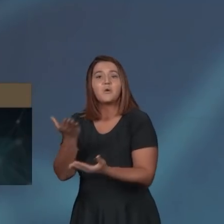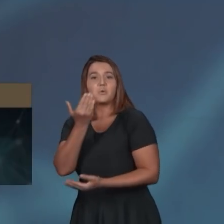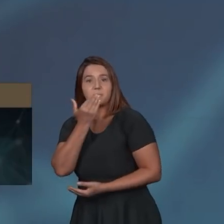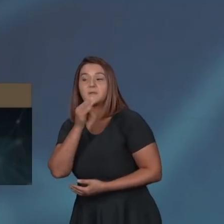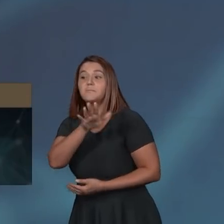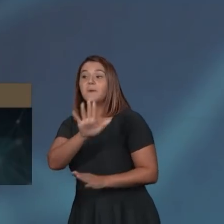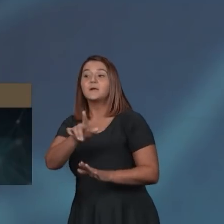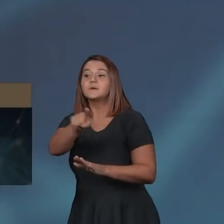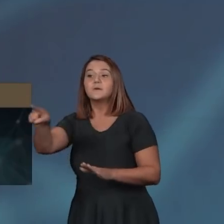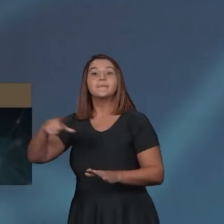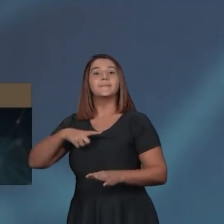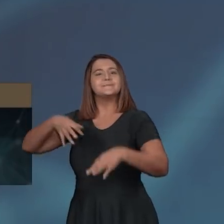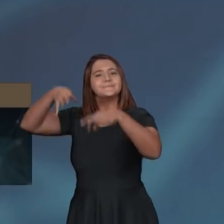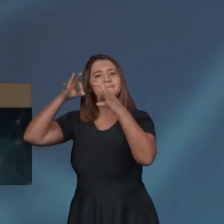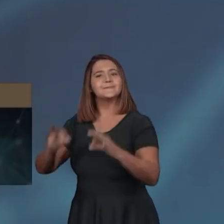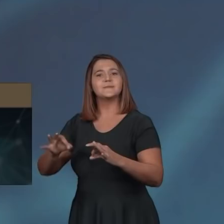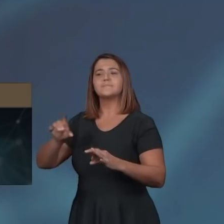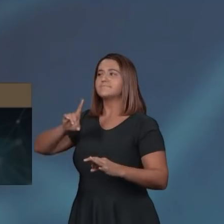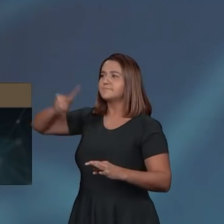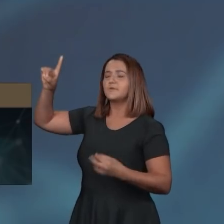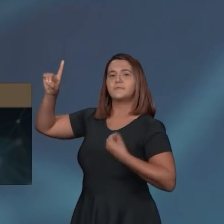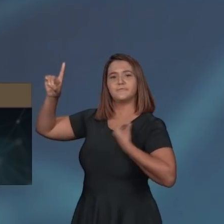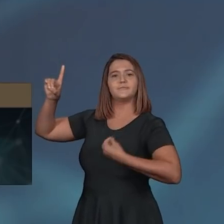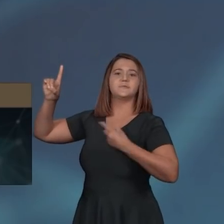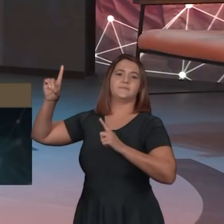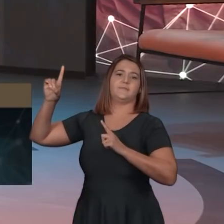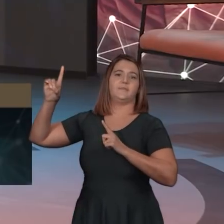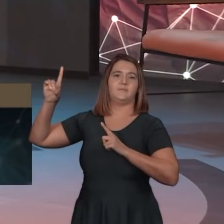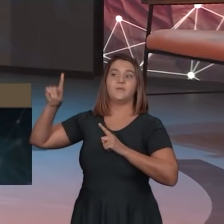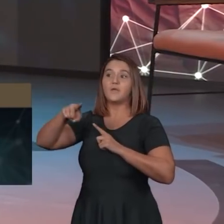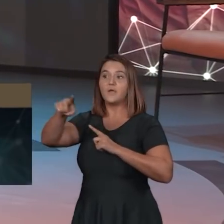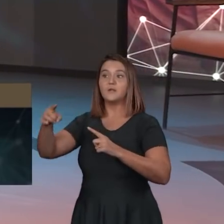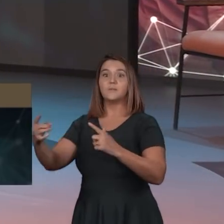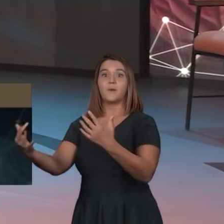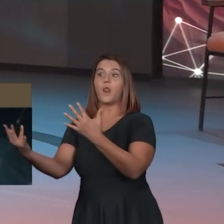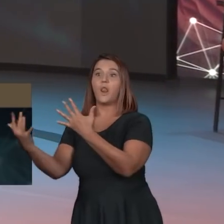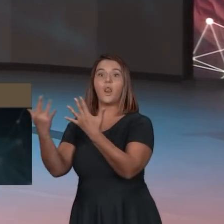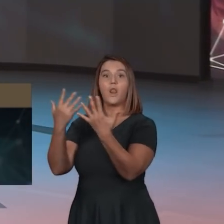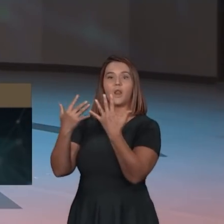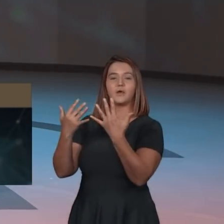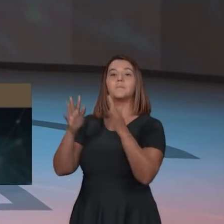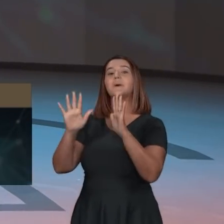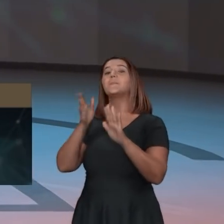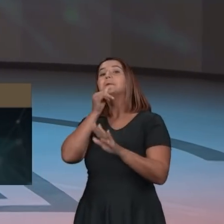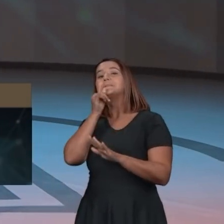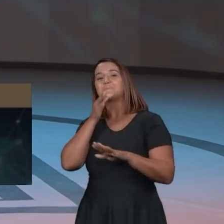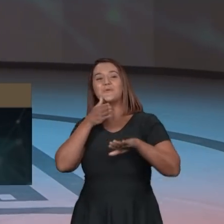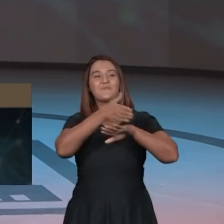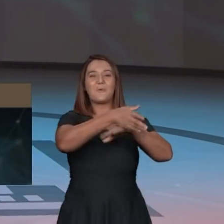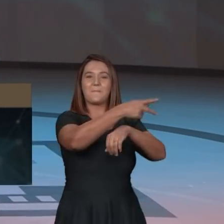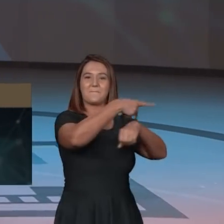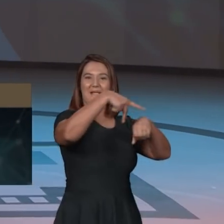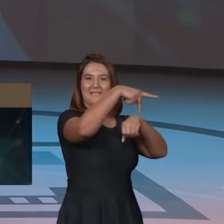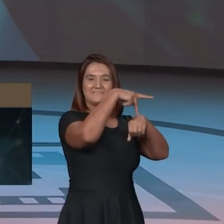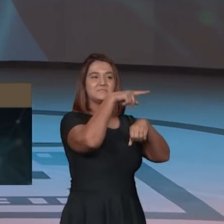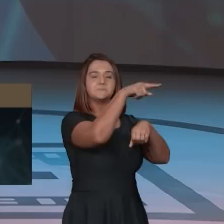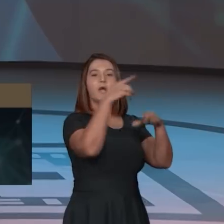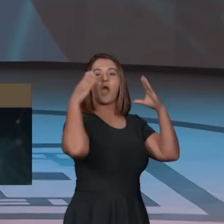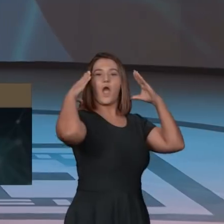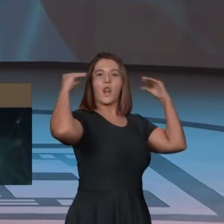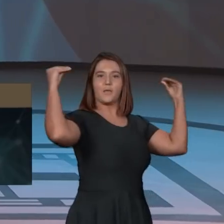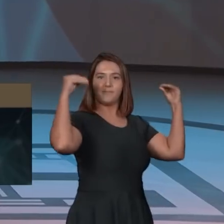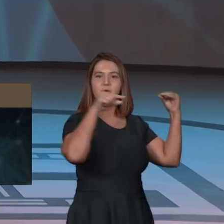a existência de Deus. Eles lotam para ouvir falar de Deus. Mas quando eu vou falar de Deus na Alemanha, você reúne 50 pessoas numa sala